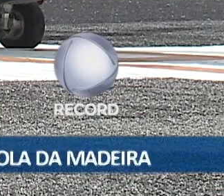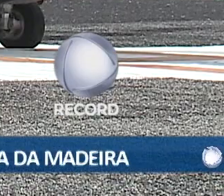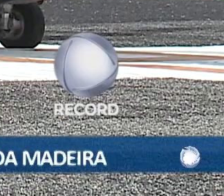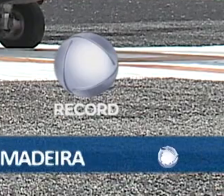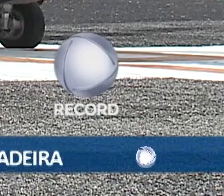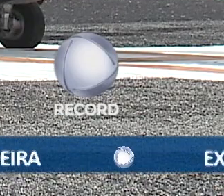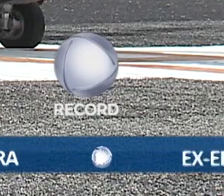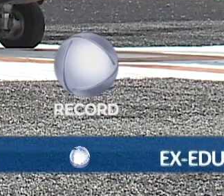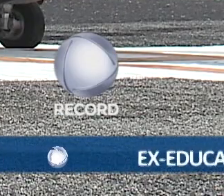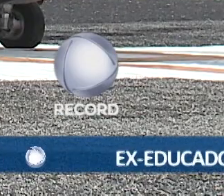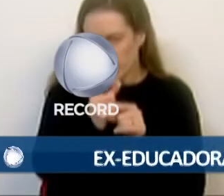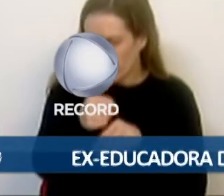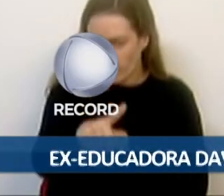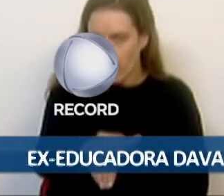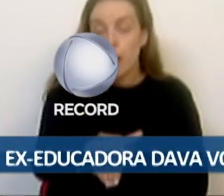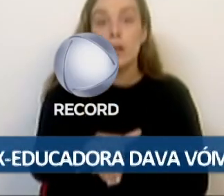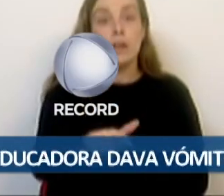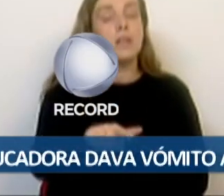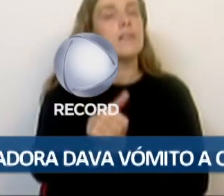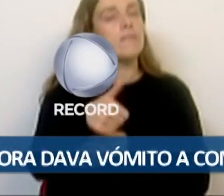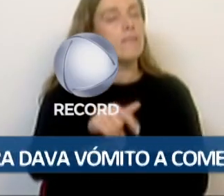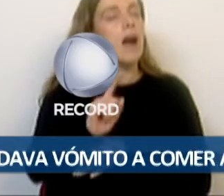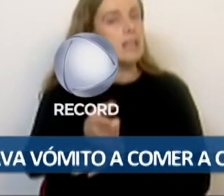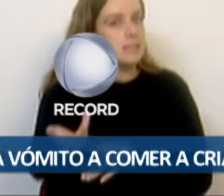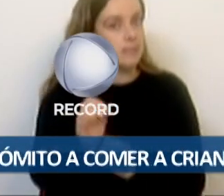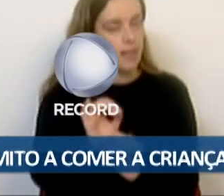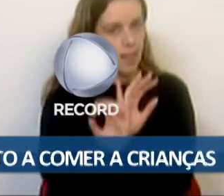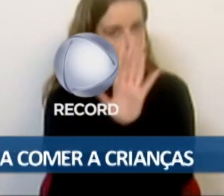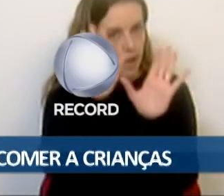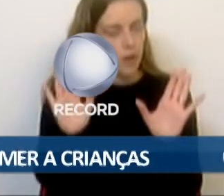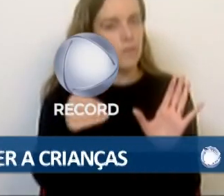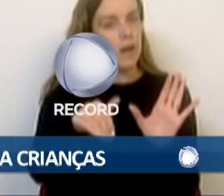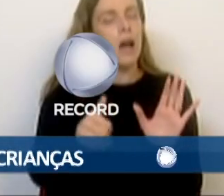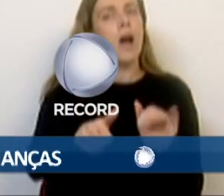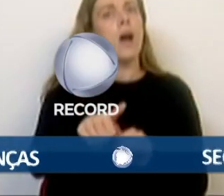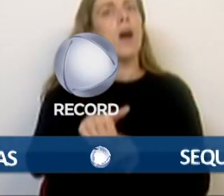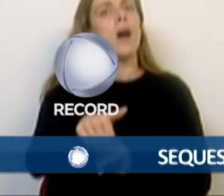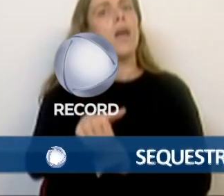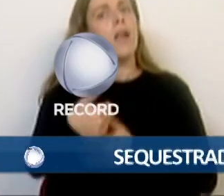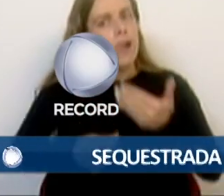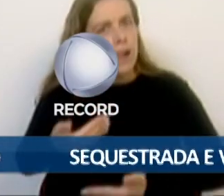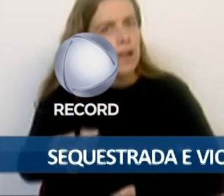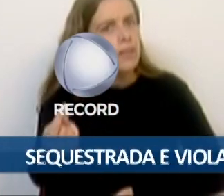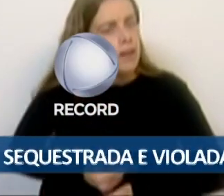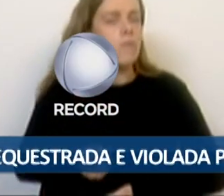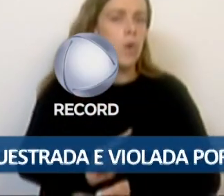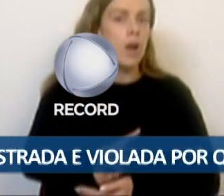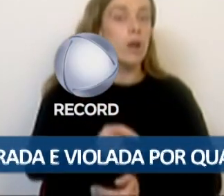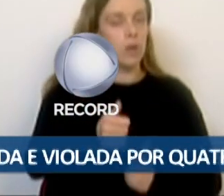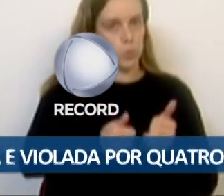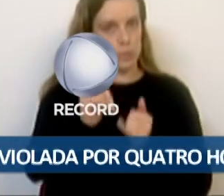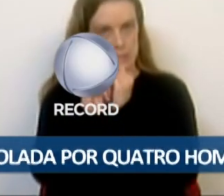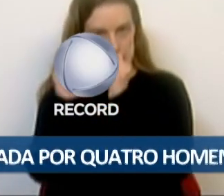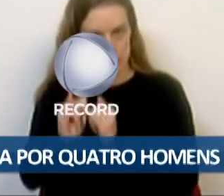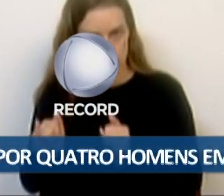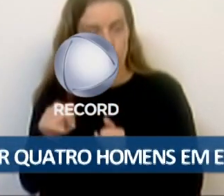em breve. Essa avaliação técnica vai clarificar se devemos ou não avançar para um concurso internacional